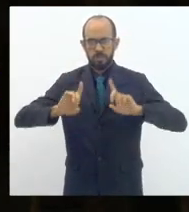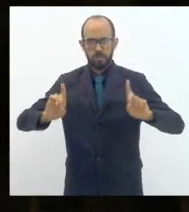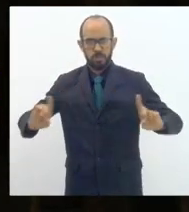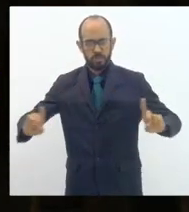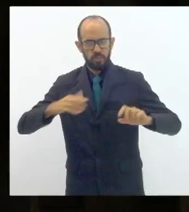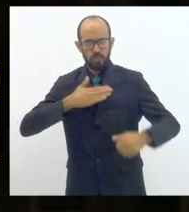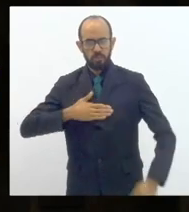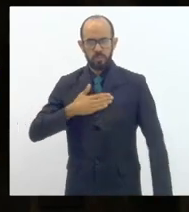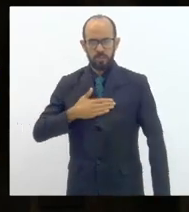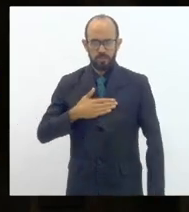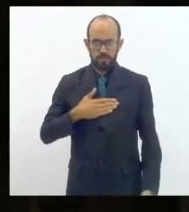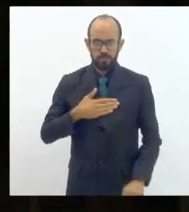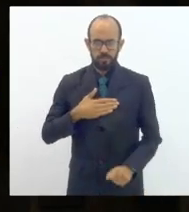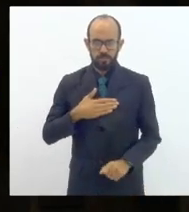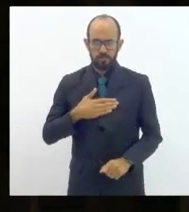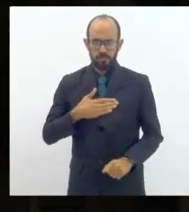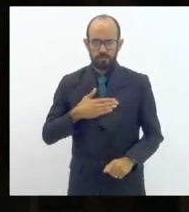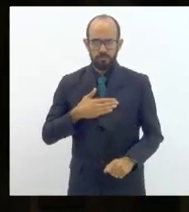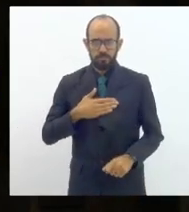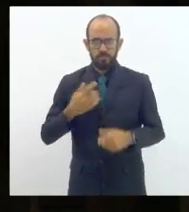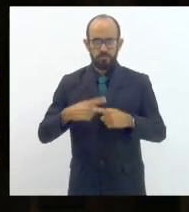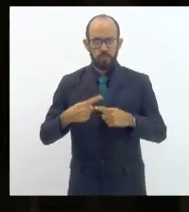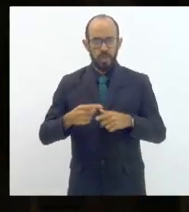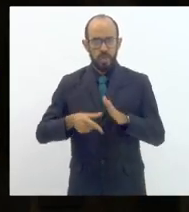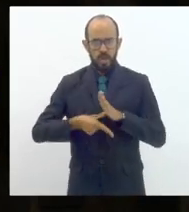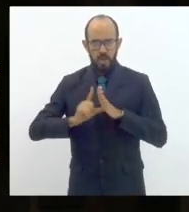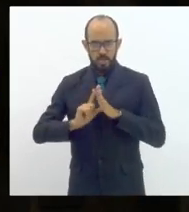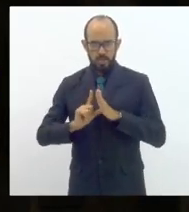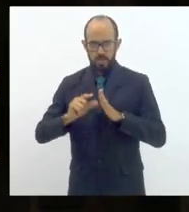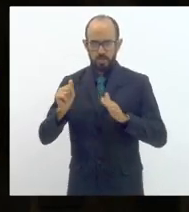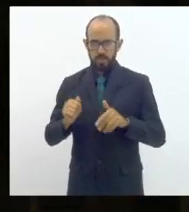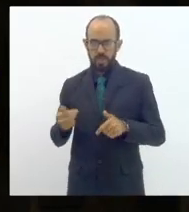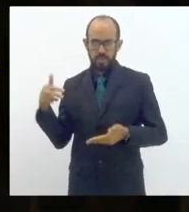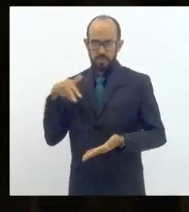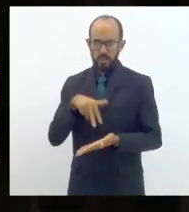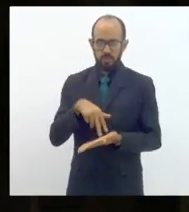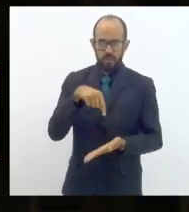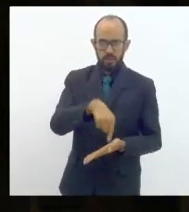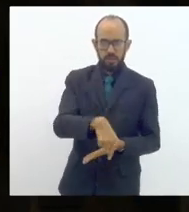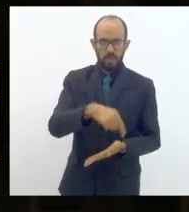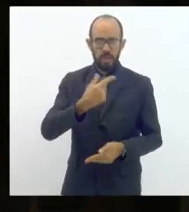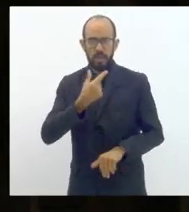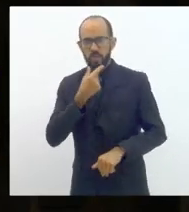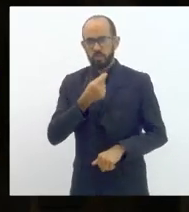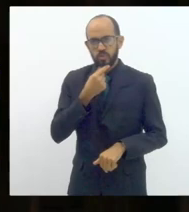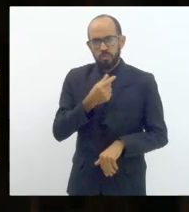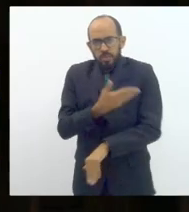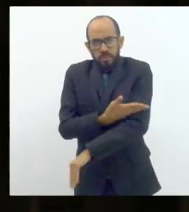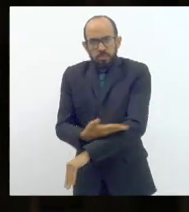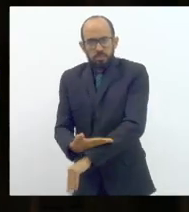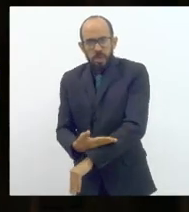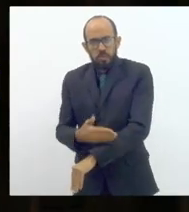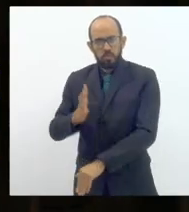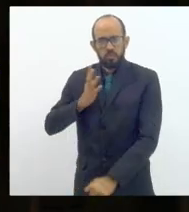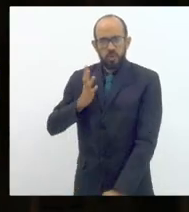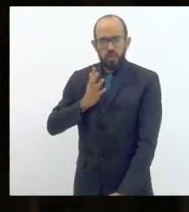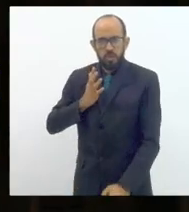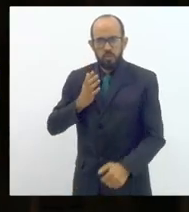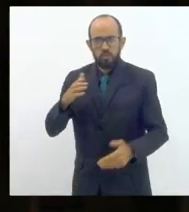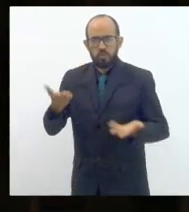prazer, pois antes quem ocupava esses lugares eram os homens brancos da alta sociedade, e hoje eu